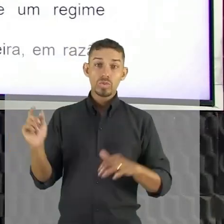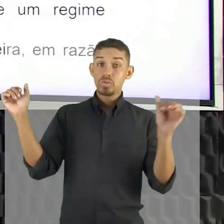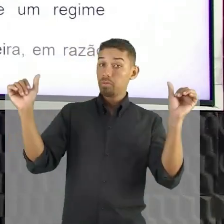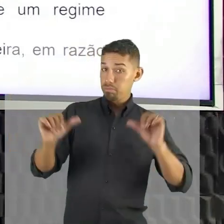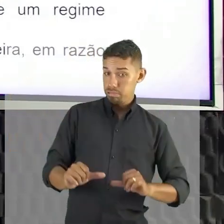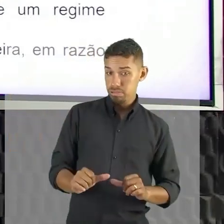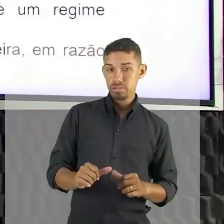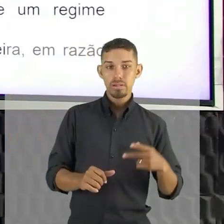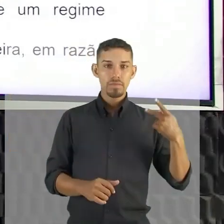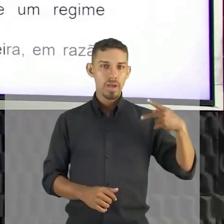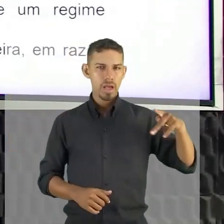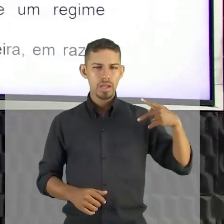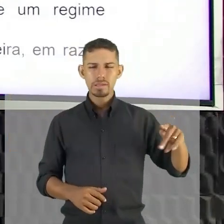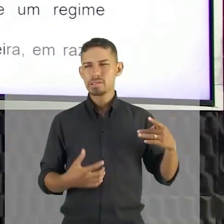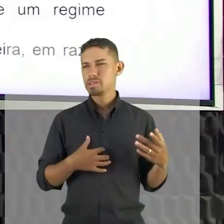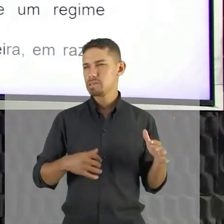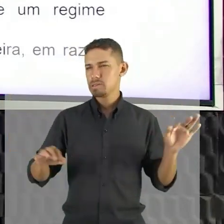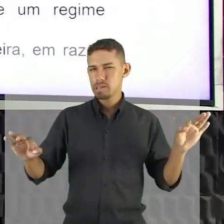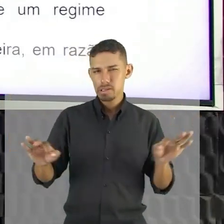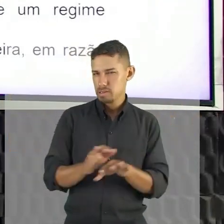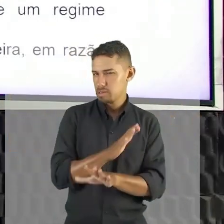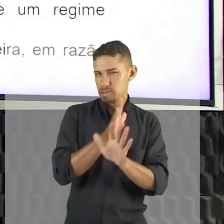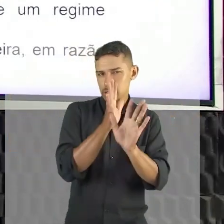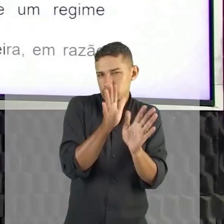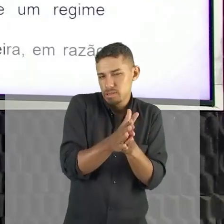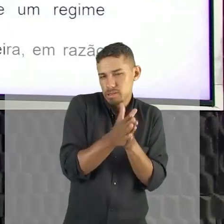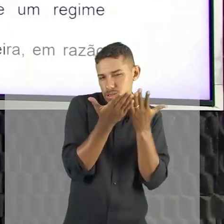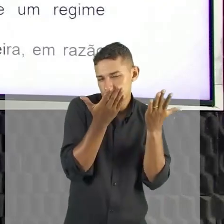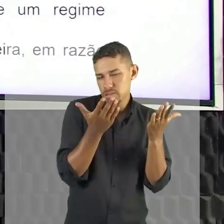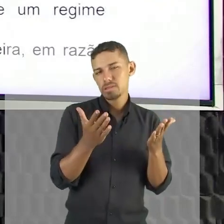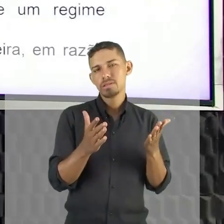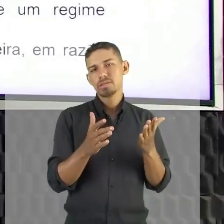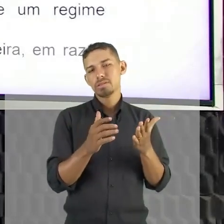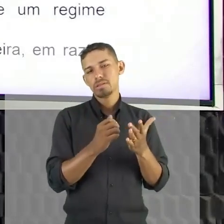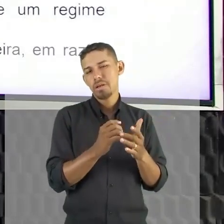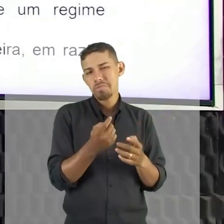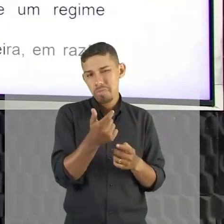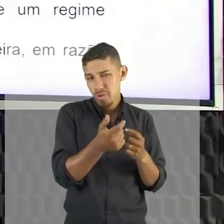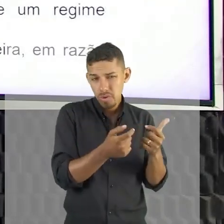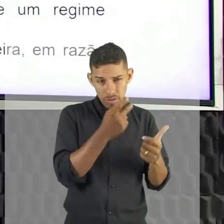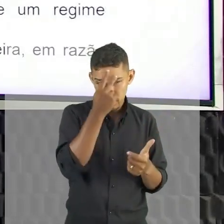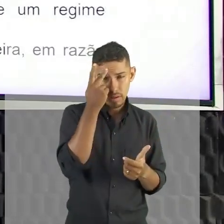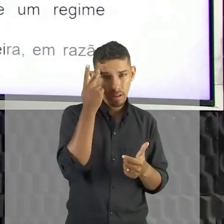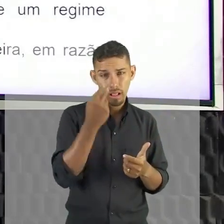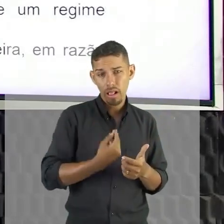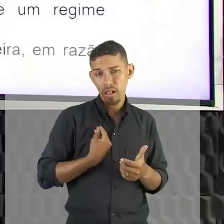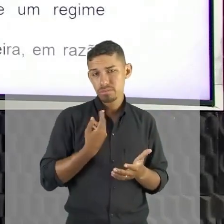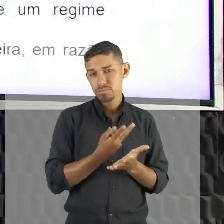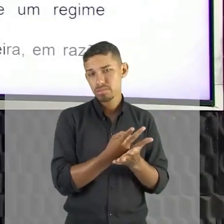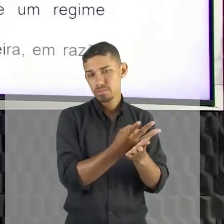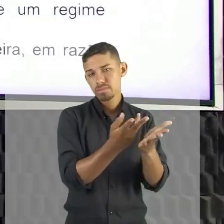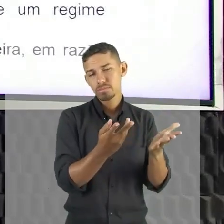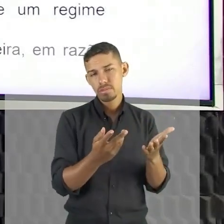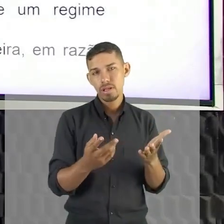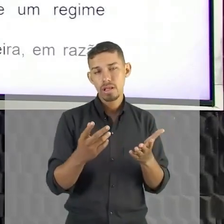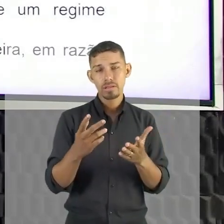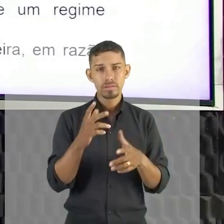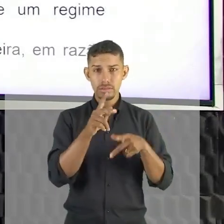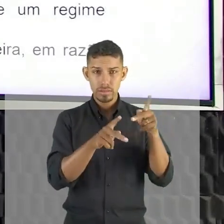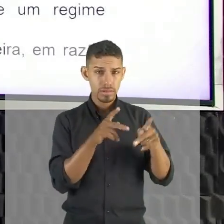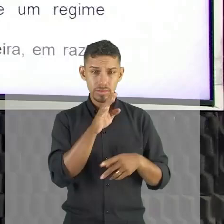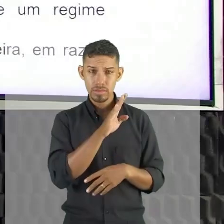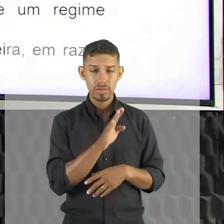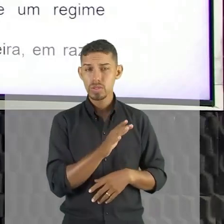dessa batalha, ficou arrasado, destruído, né? Poucas pessoas sobreviveram, a população masculina